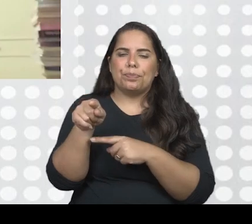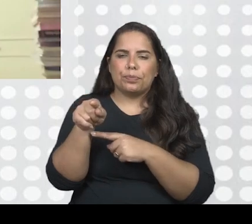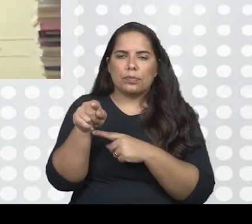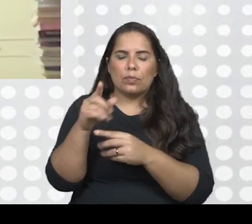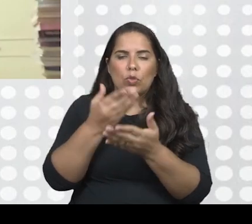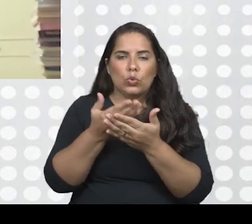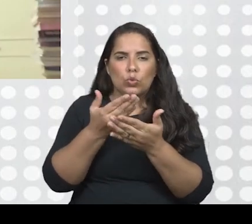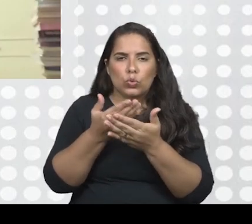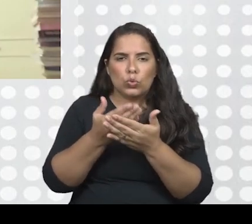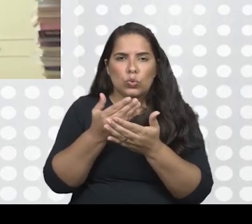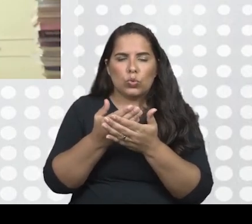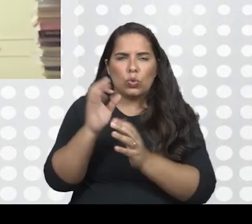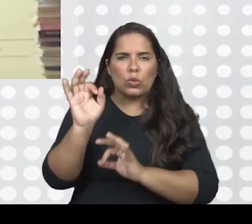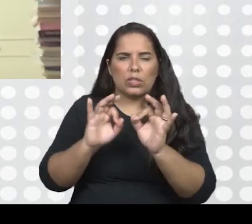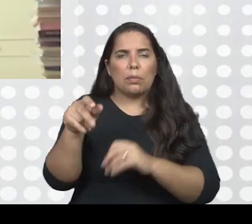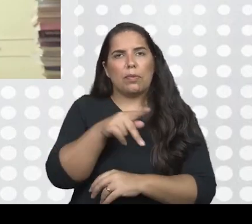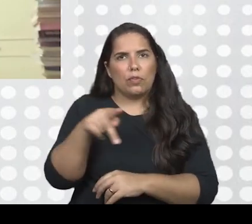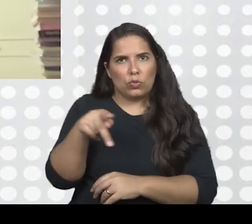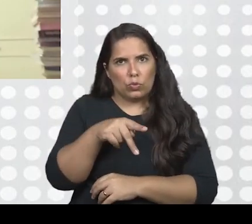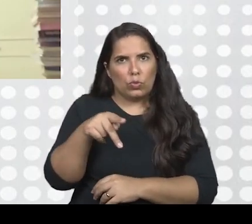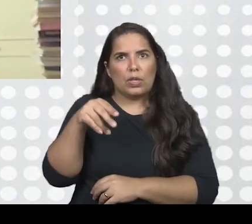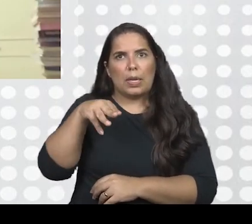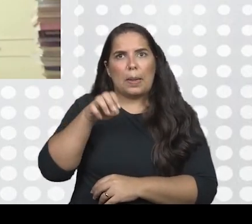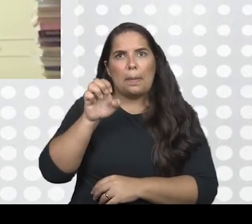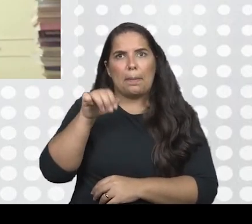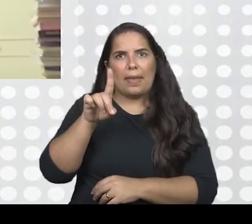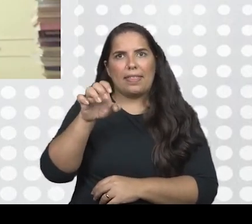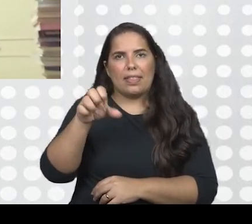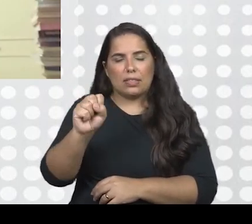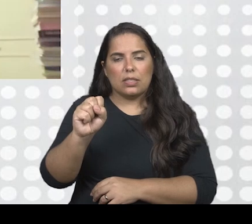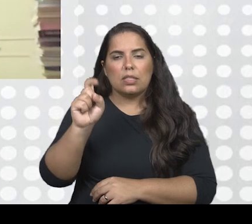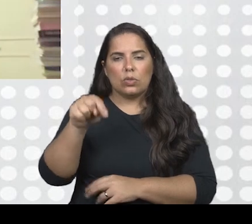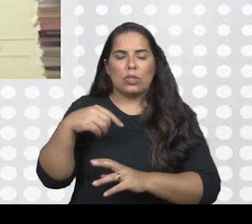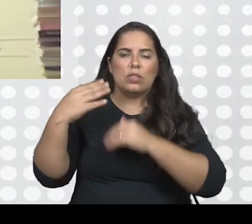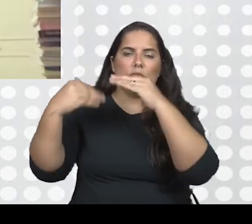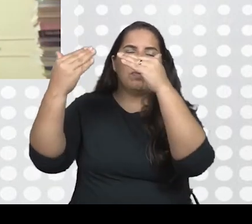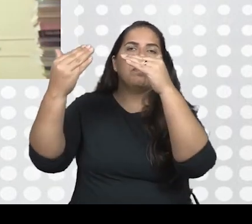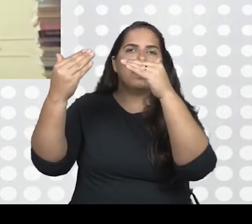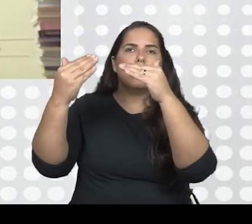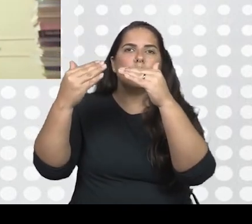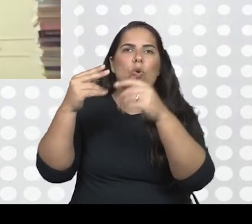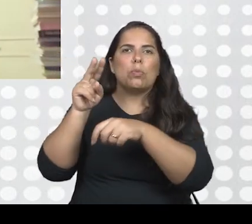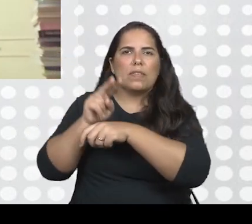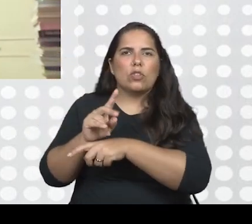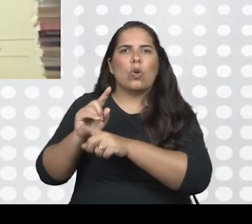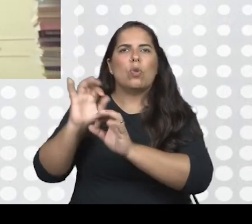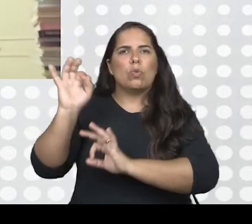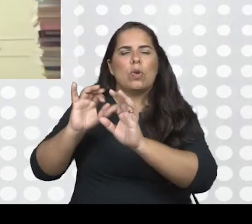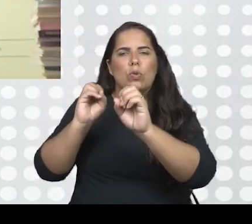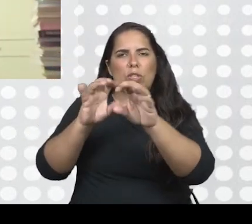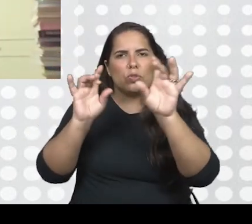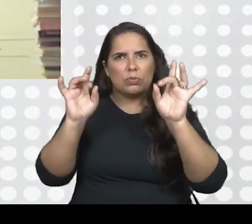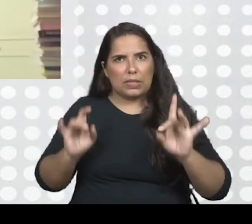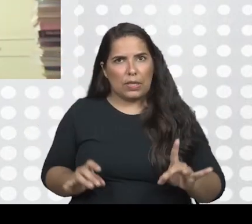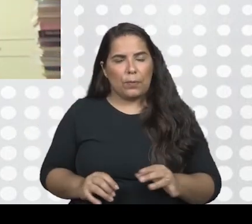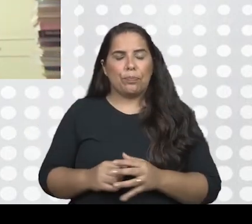o estudo coordenado aí pela professora Mendes no desenvolvimento do Observatório Nacional de Educação